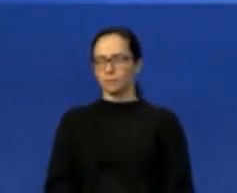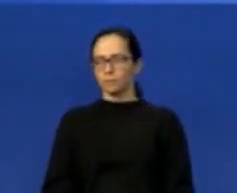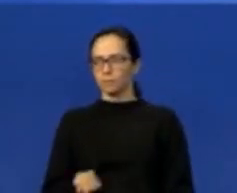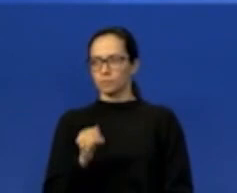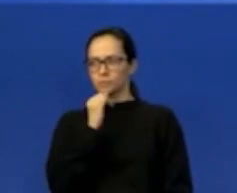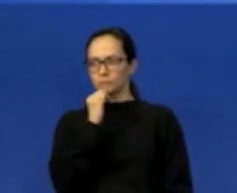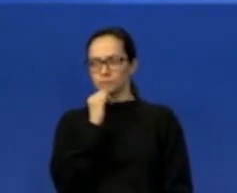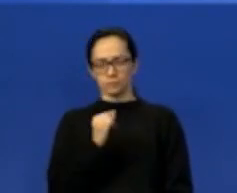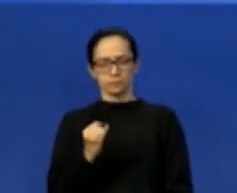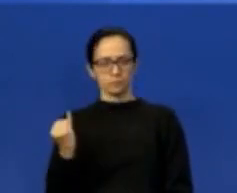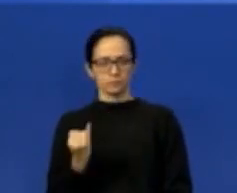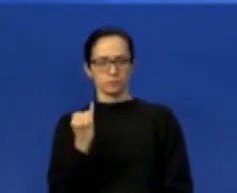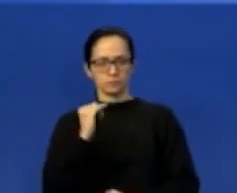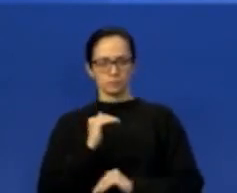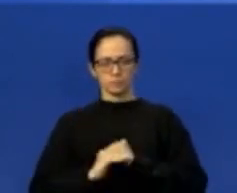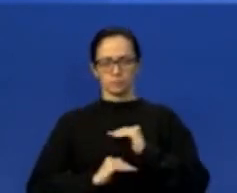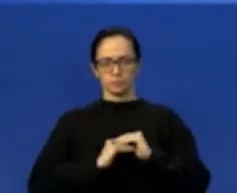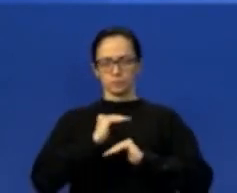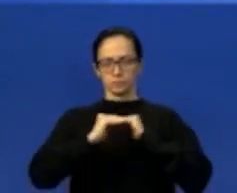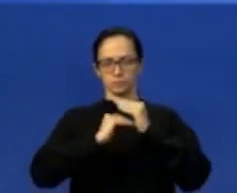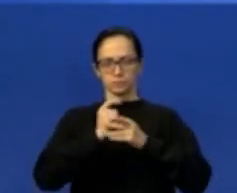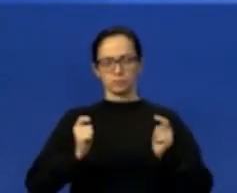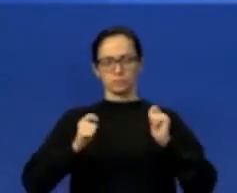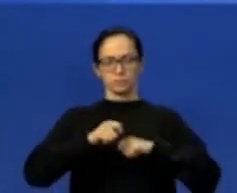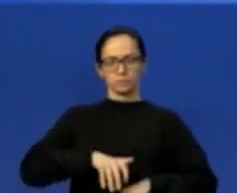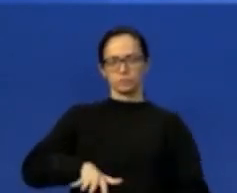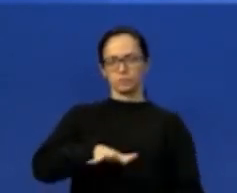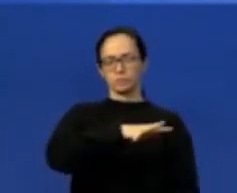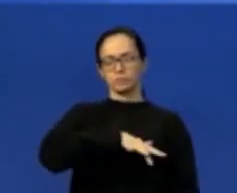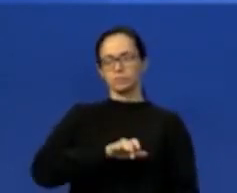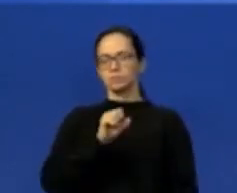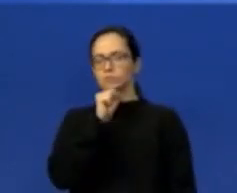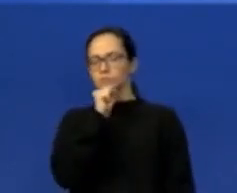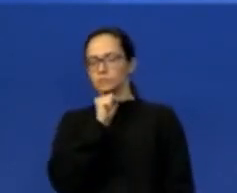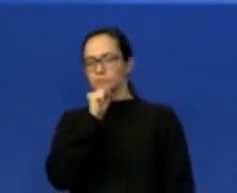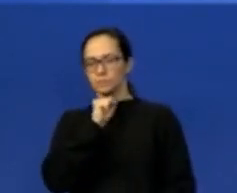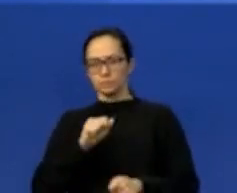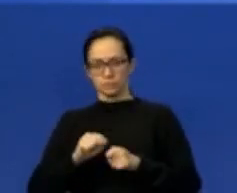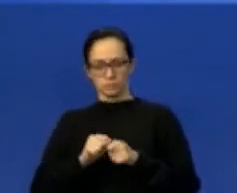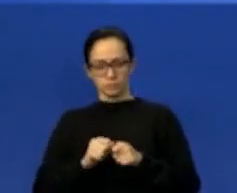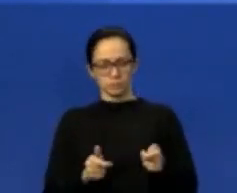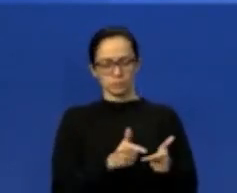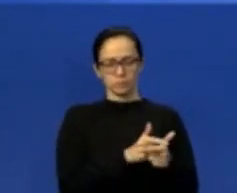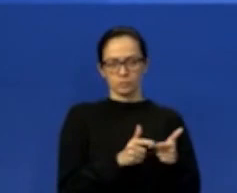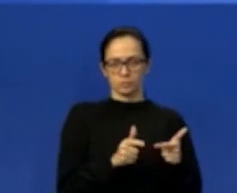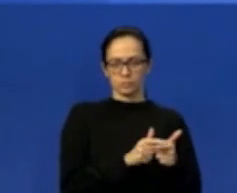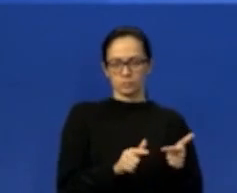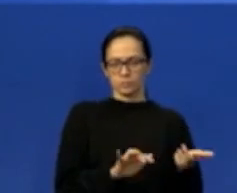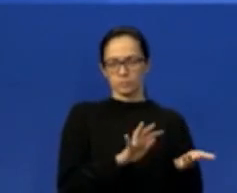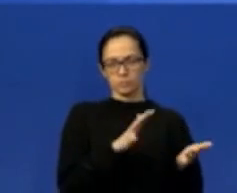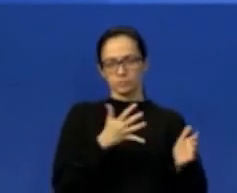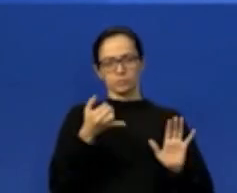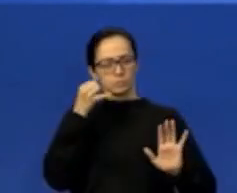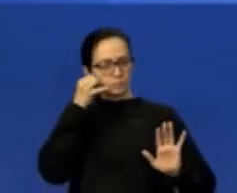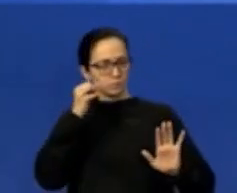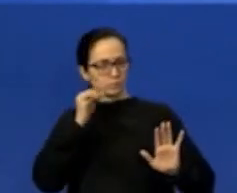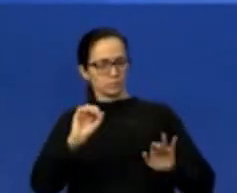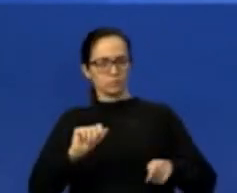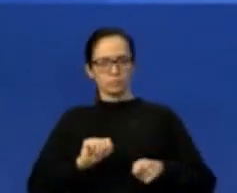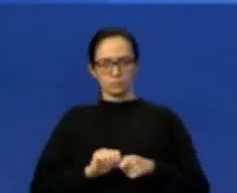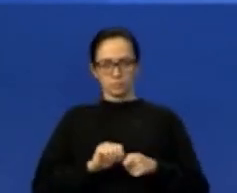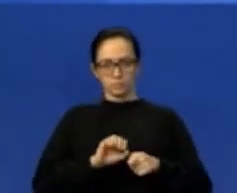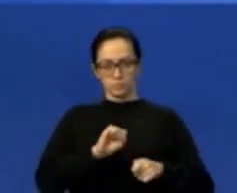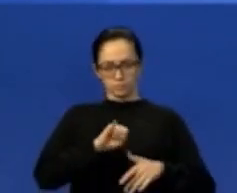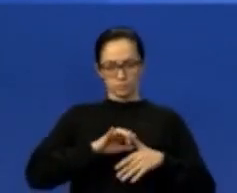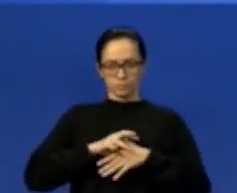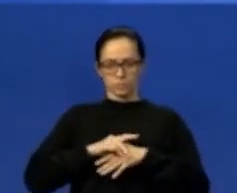pontos importantes para o desenvolvimento integral do idoso, para que a gente possa minimizar esses processos do